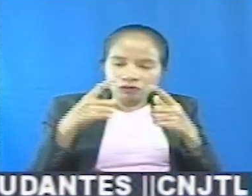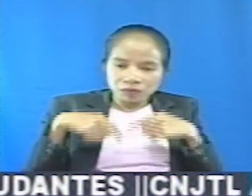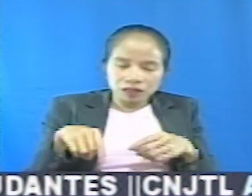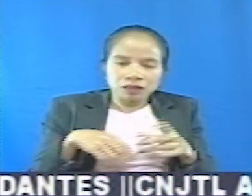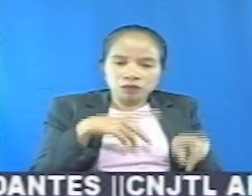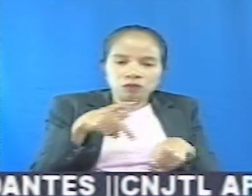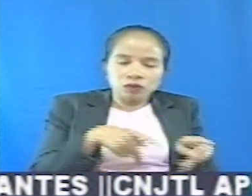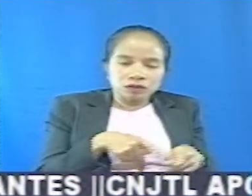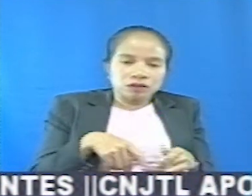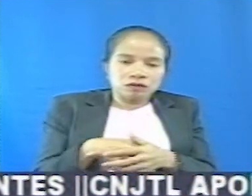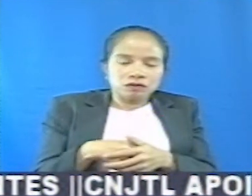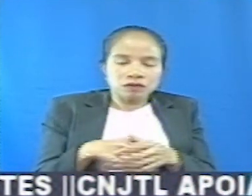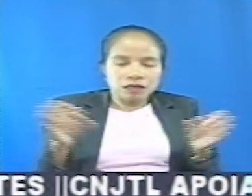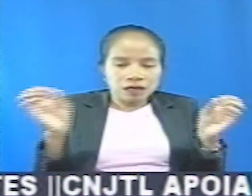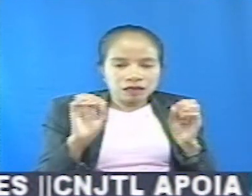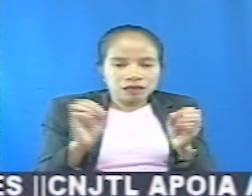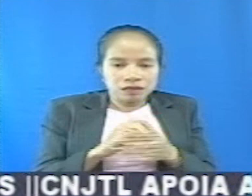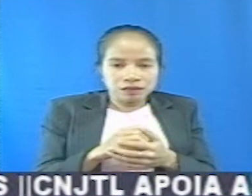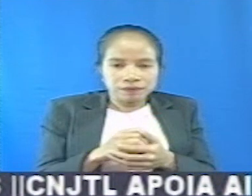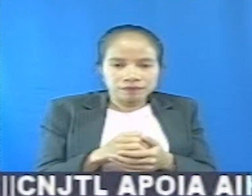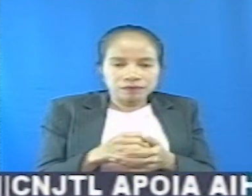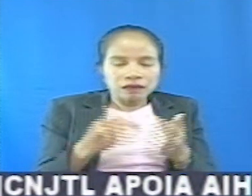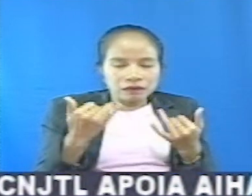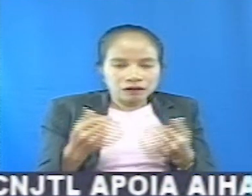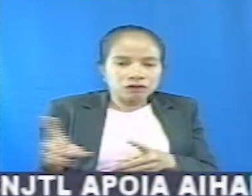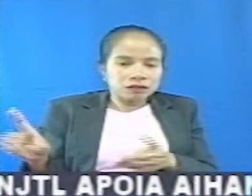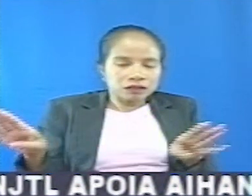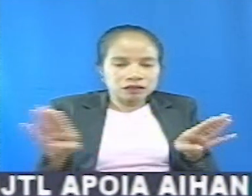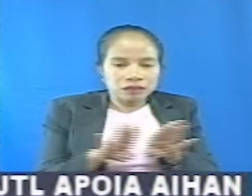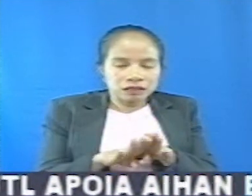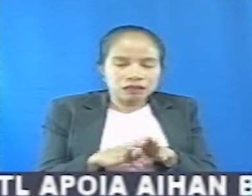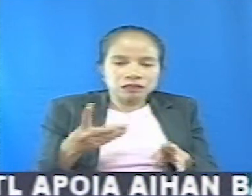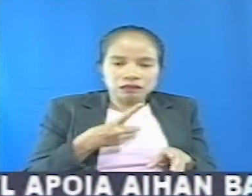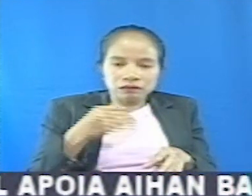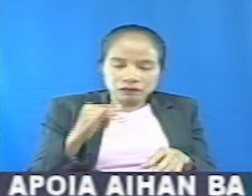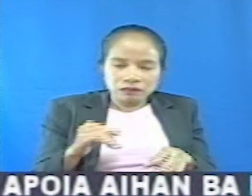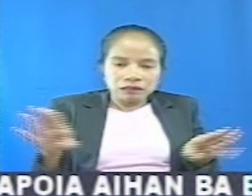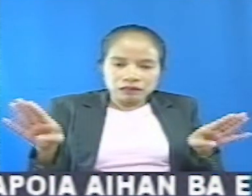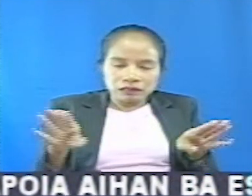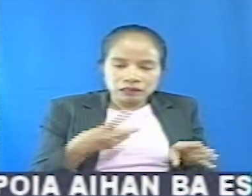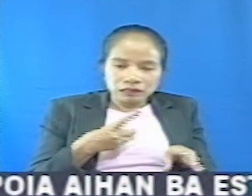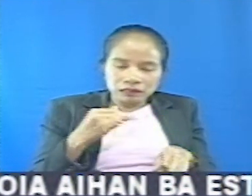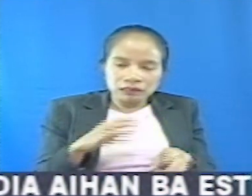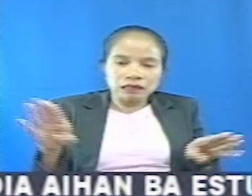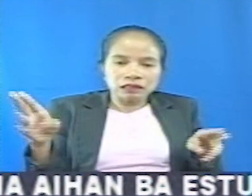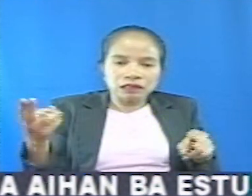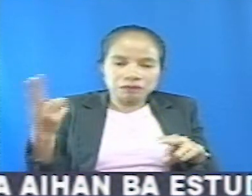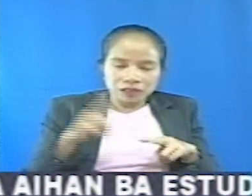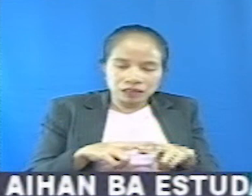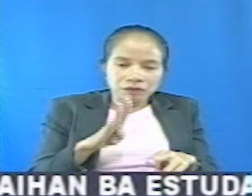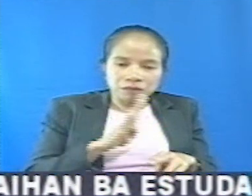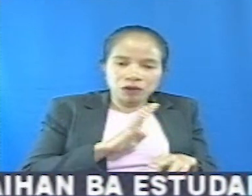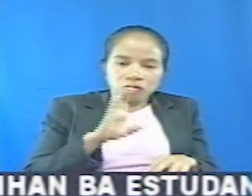há. Agora volta a bateria, lembra que agora lockdown da linha, né? dili, depois aumenta tan baucau, depois aumenta